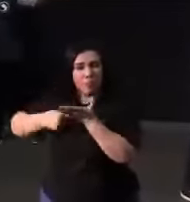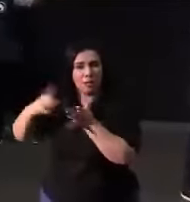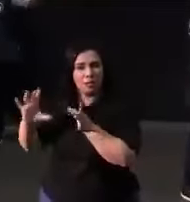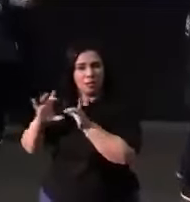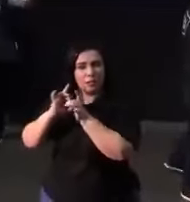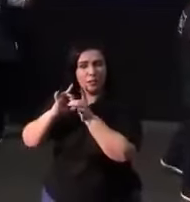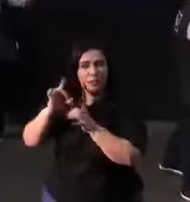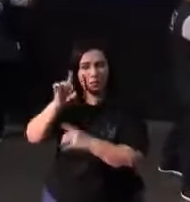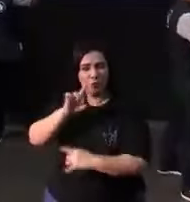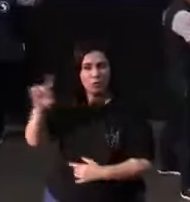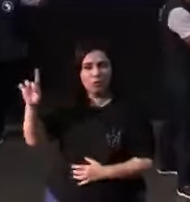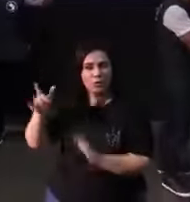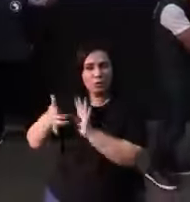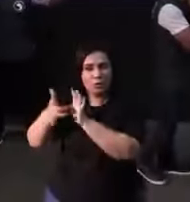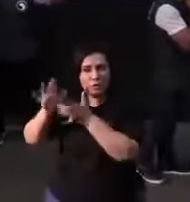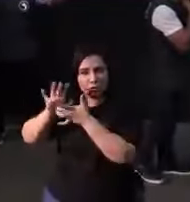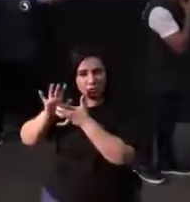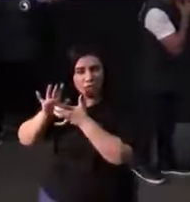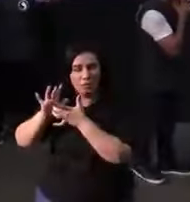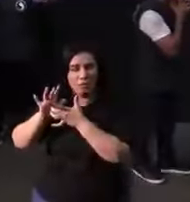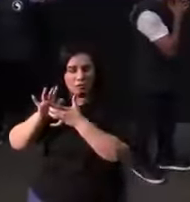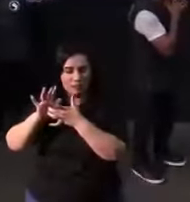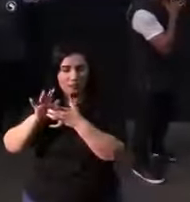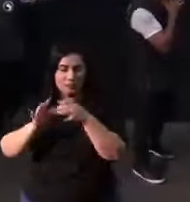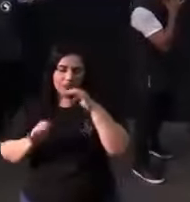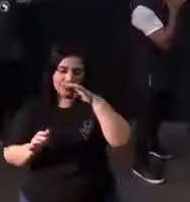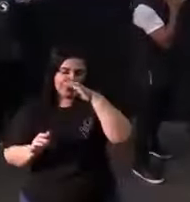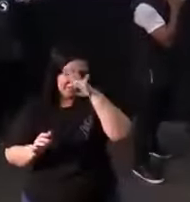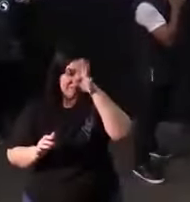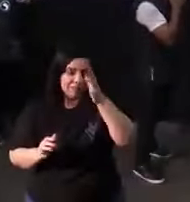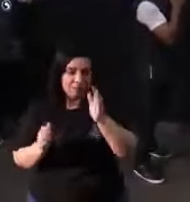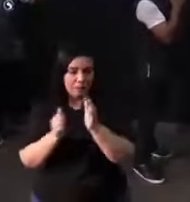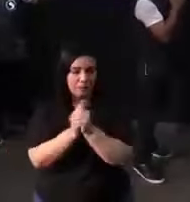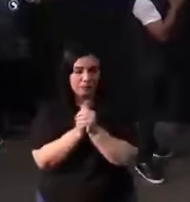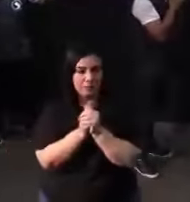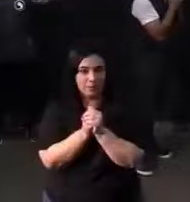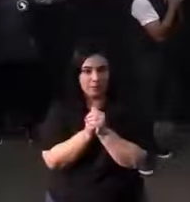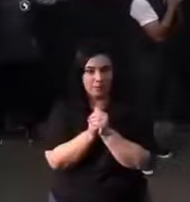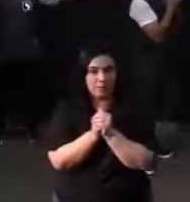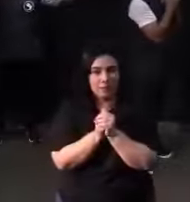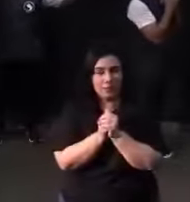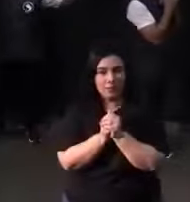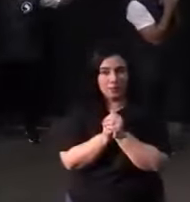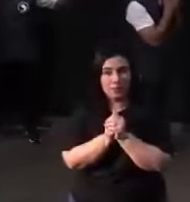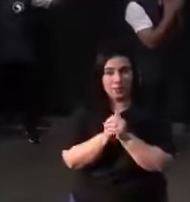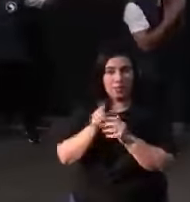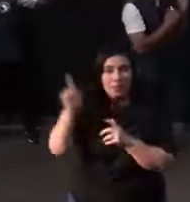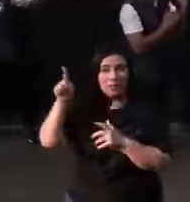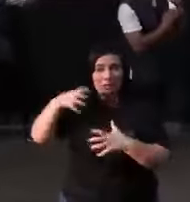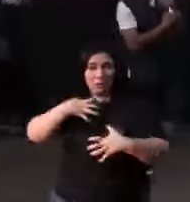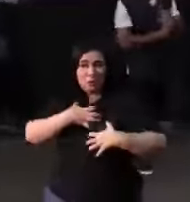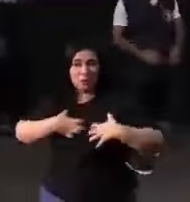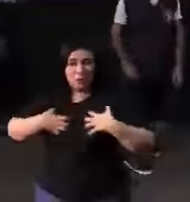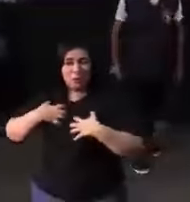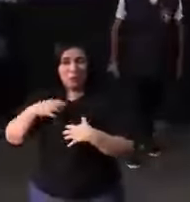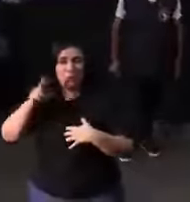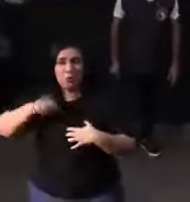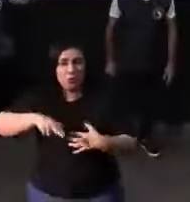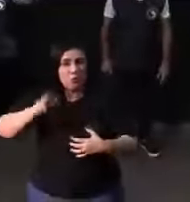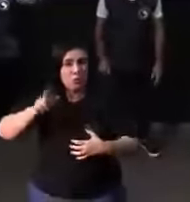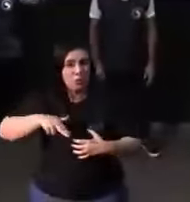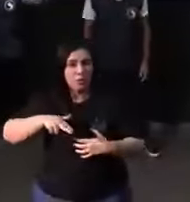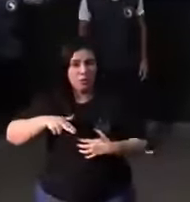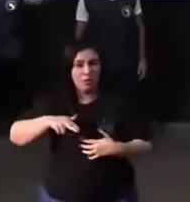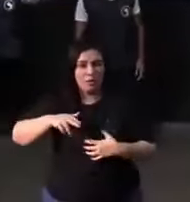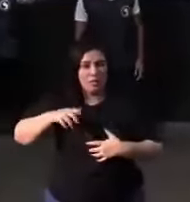pacto, uma aliança com Jesus Cristo de Nazaré. E Ele nunca vai te decepcionar, Ele nunca vai te desamparar,